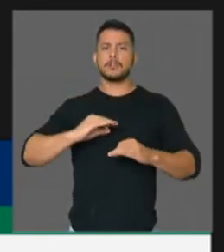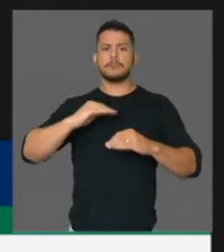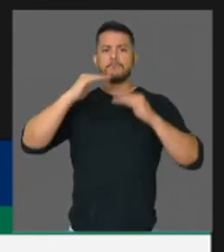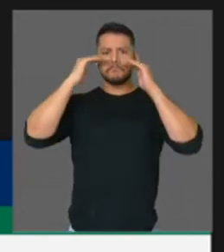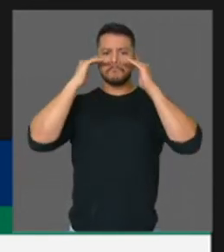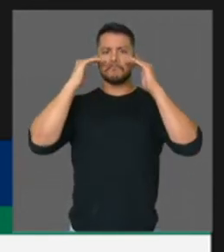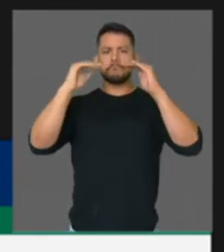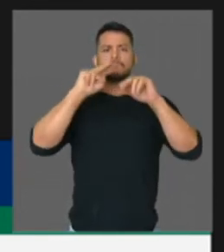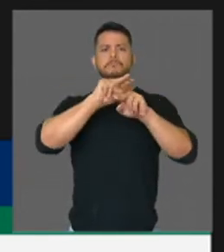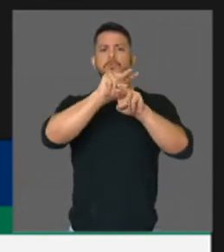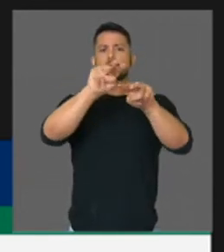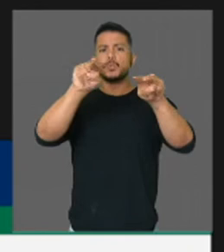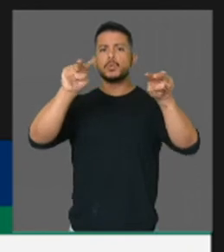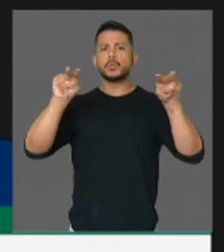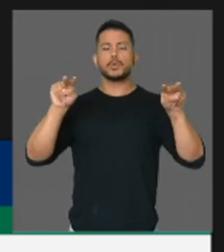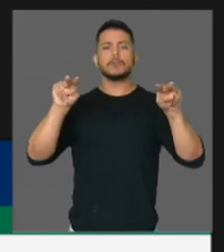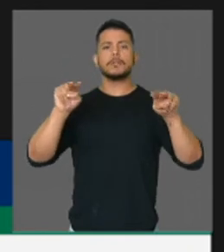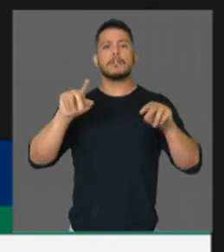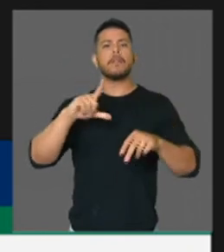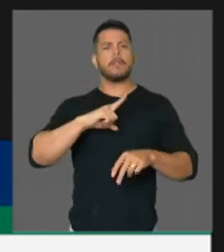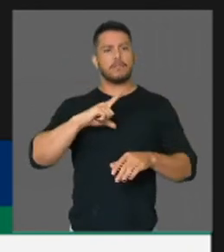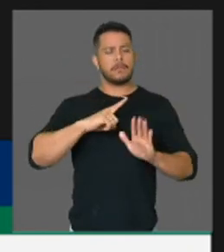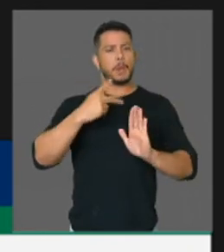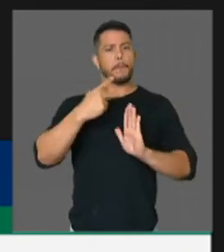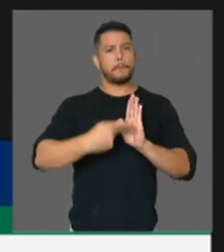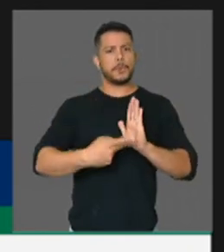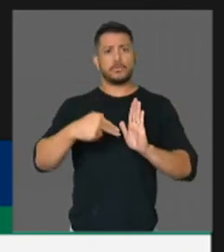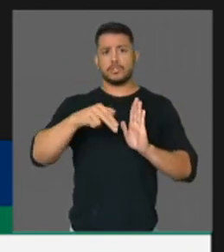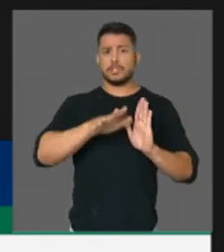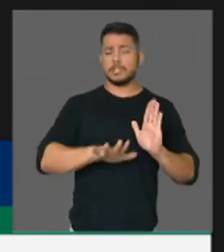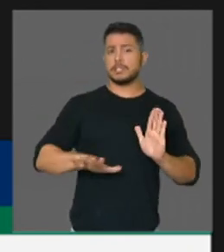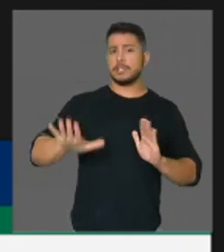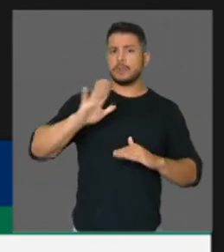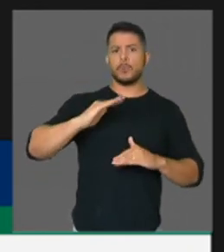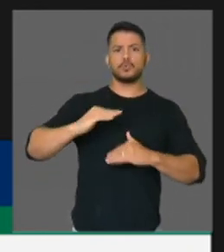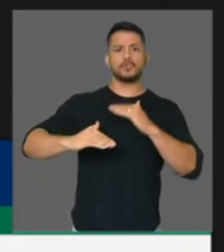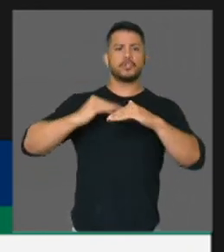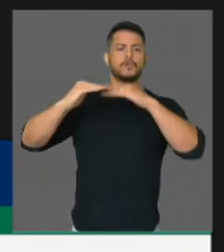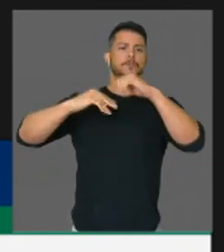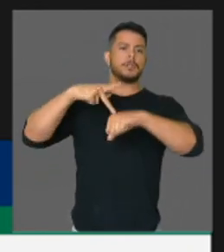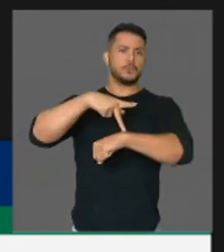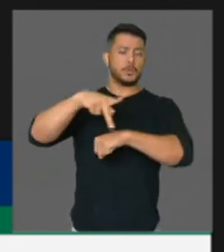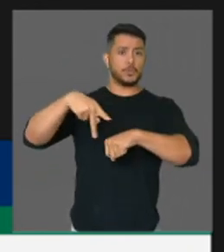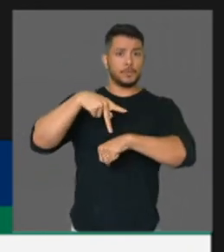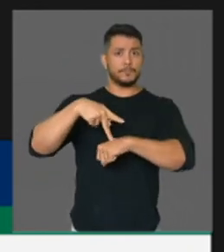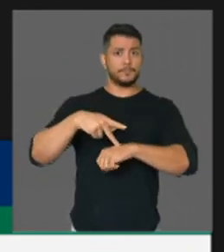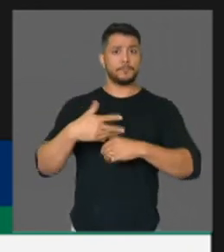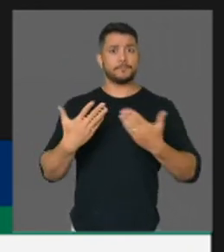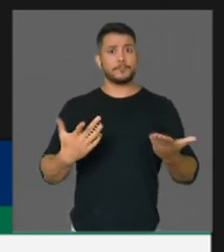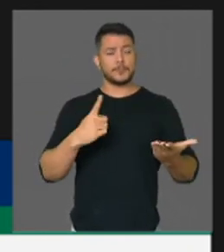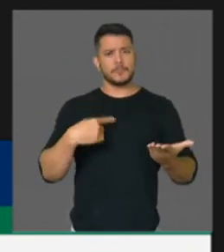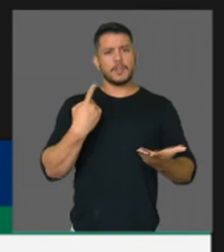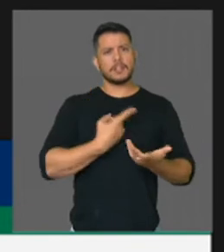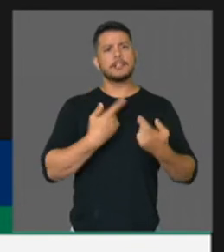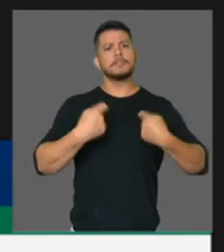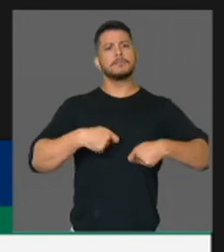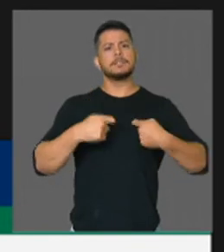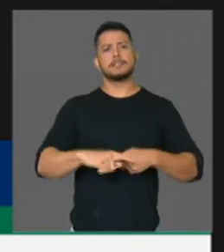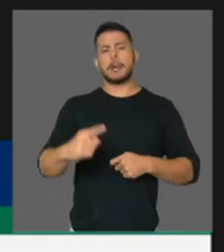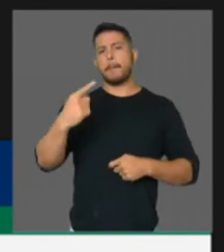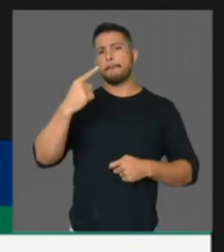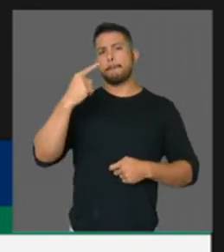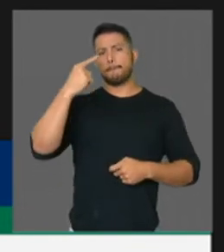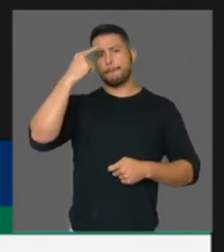horizonte, com um projeto nacional de desenvolvimento deste país. Nós precisamos de alguém que pense lá na frente, que